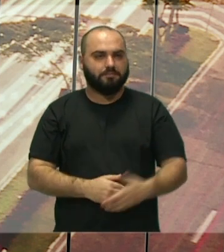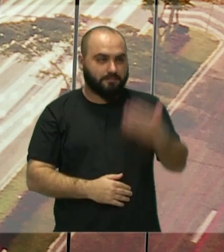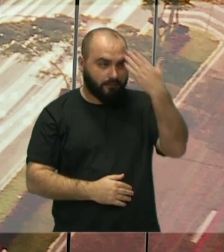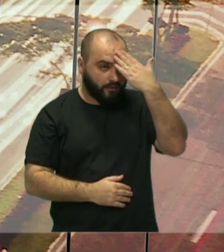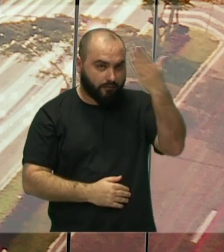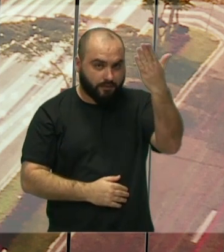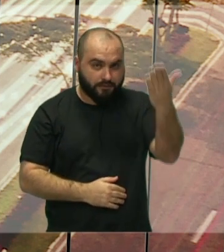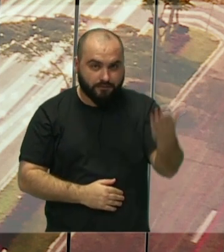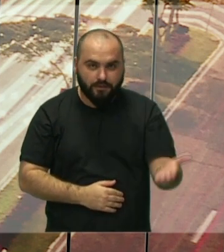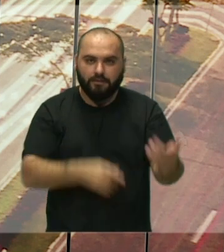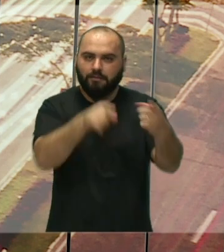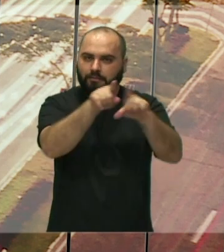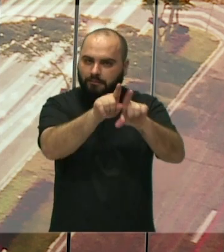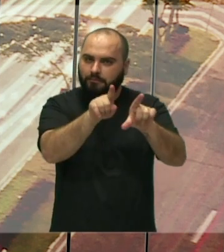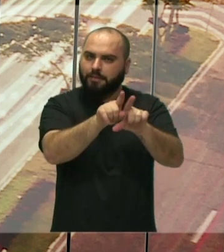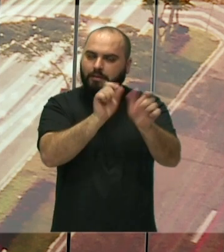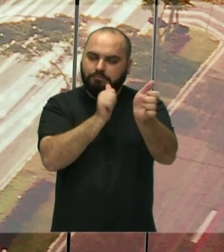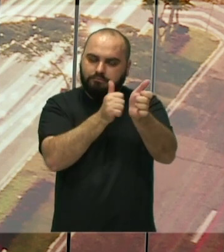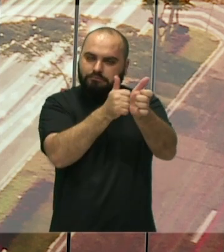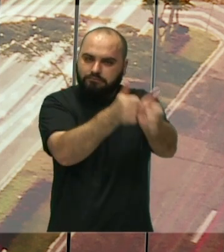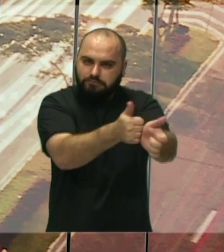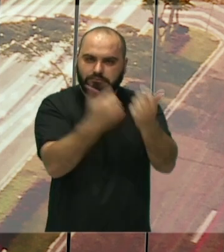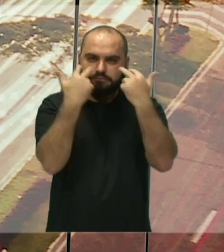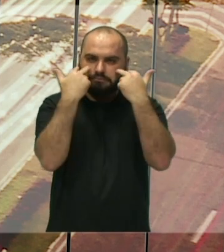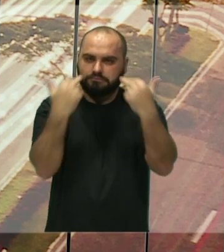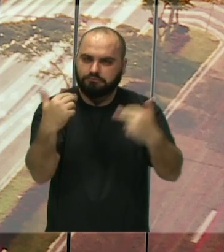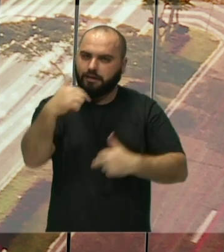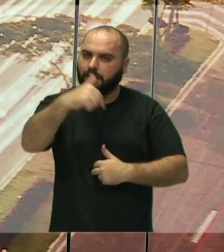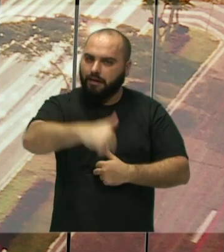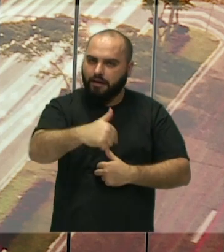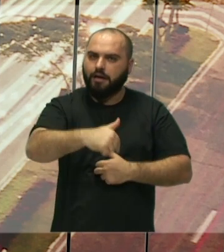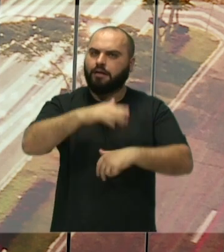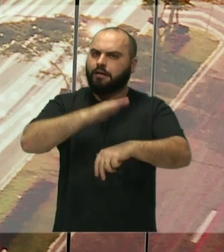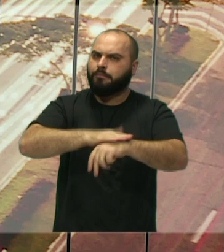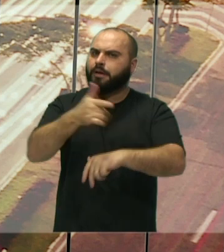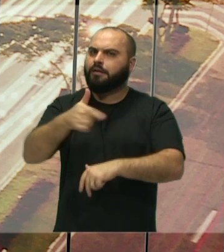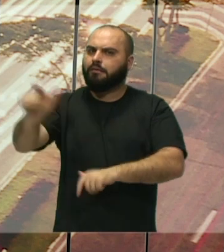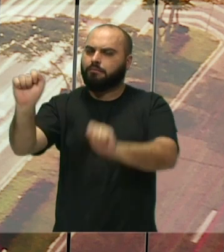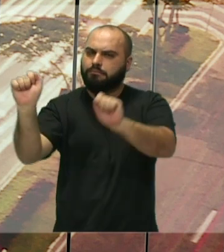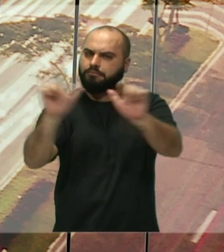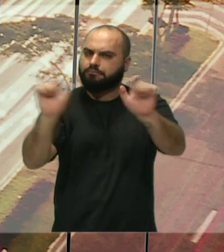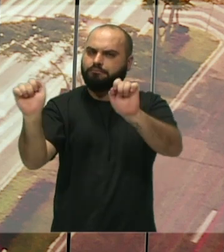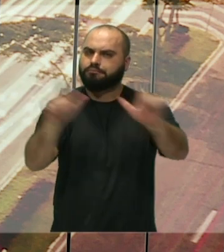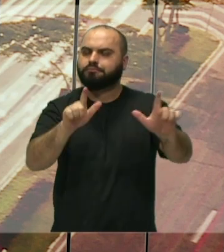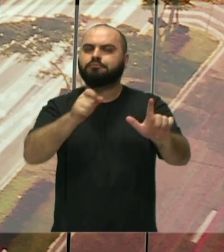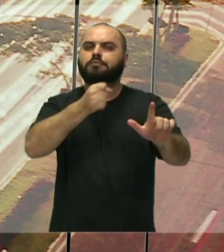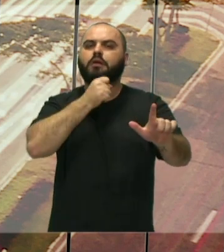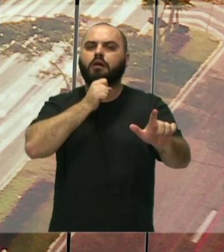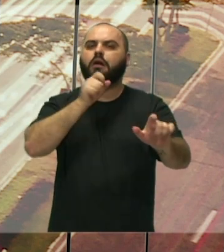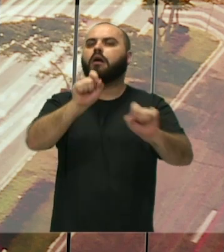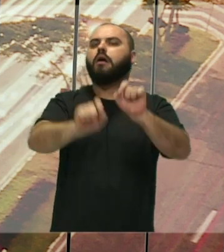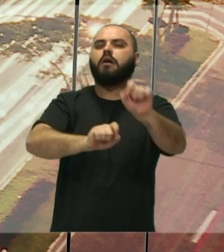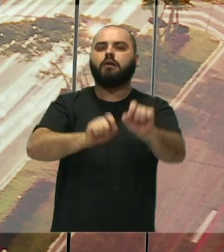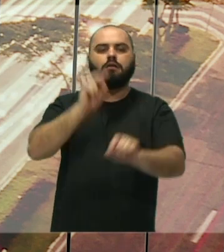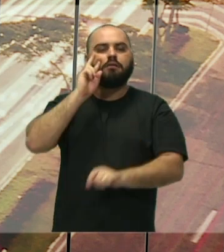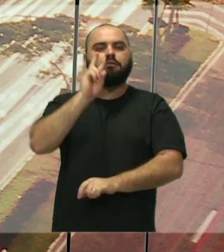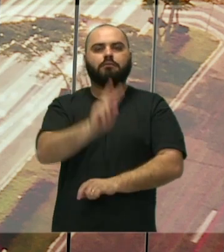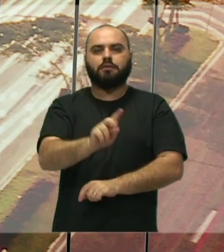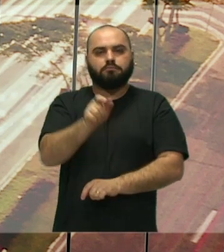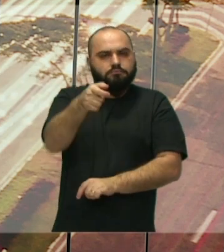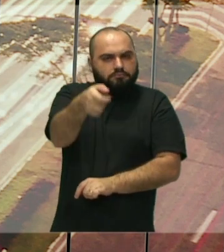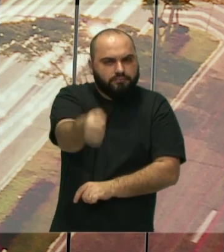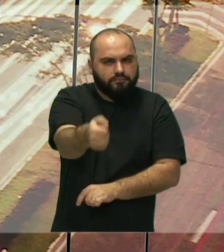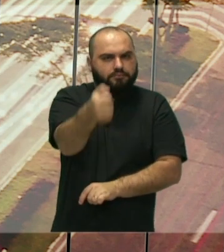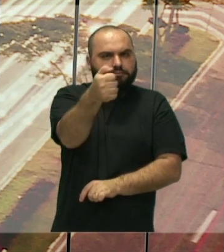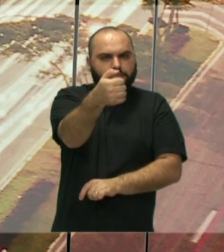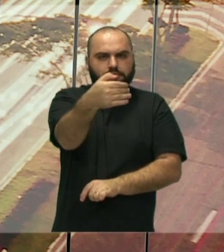Obrigado a você também que nos acompanhou. Esta e outras entrevistas você pode acessar no canal da Câmara